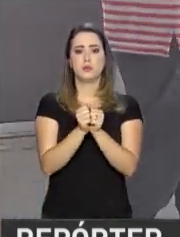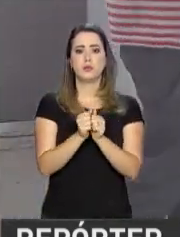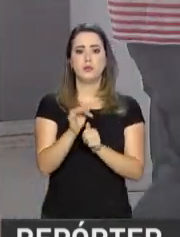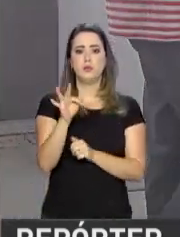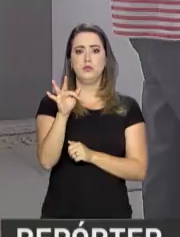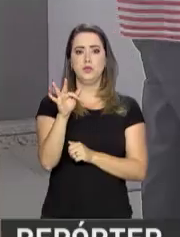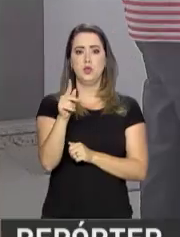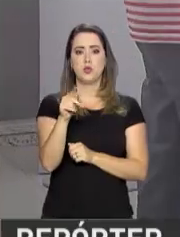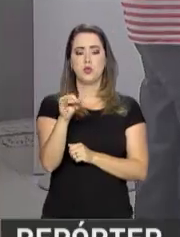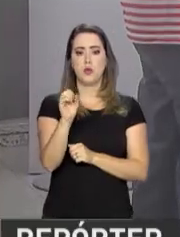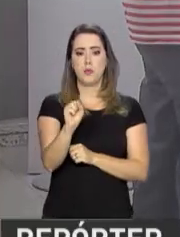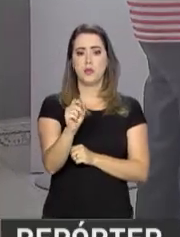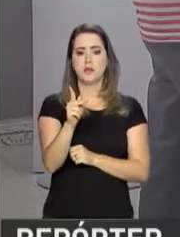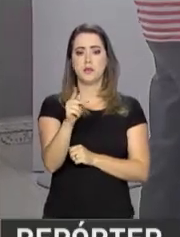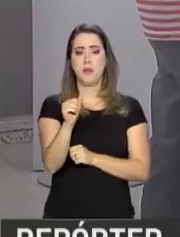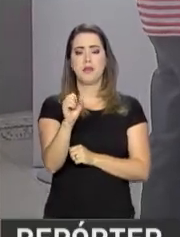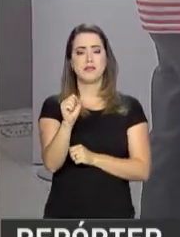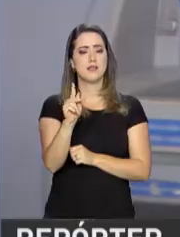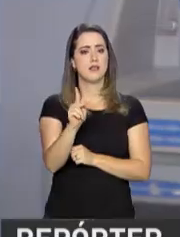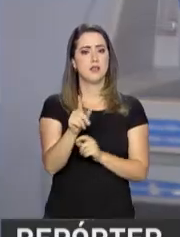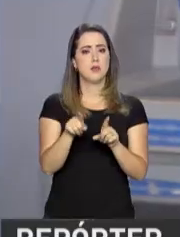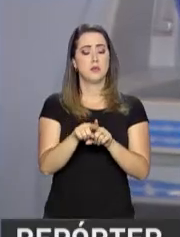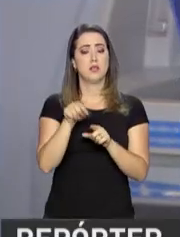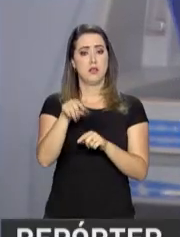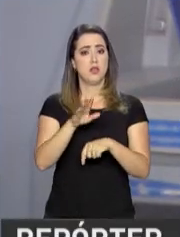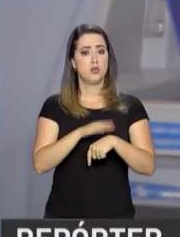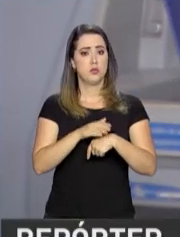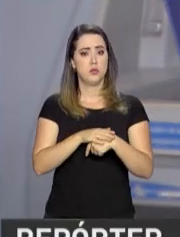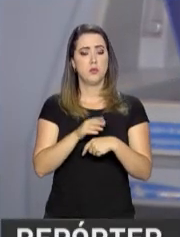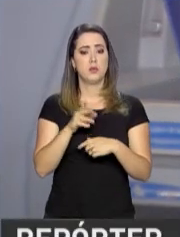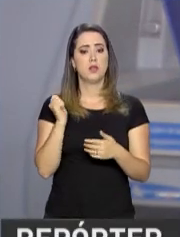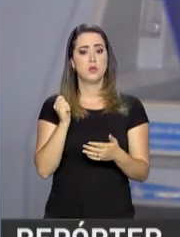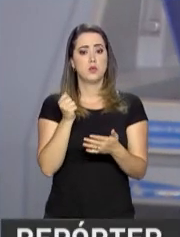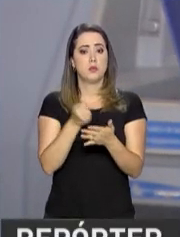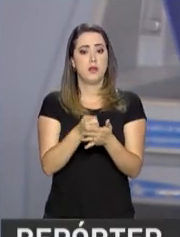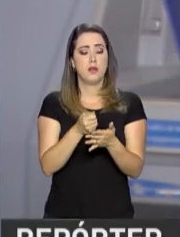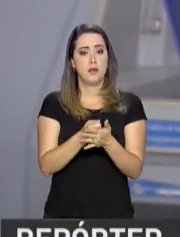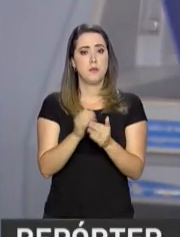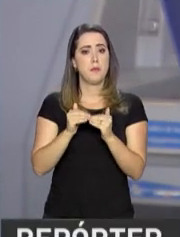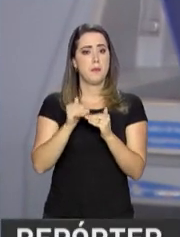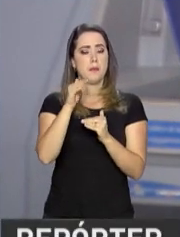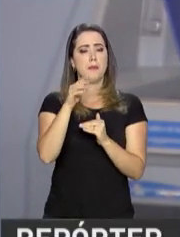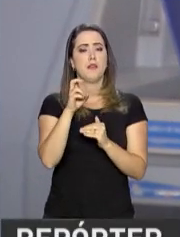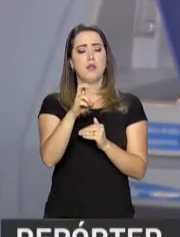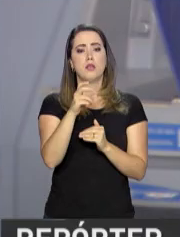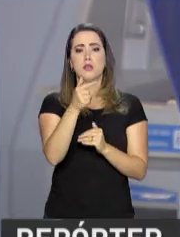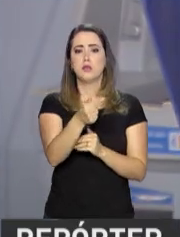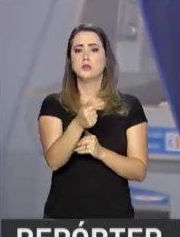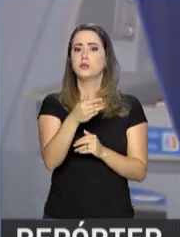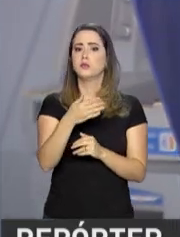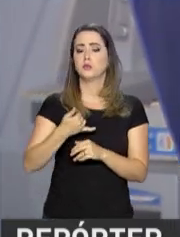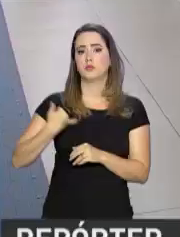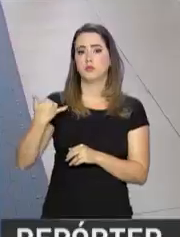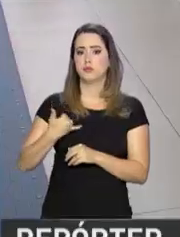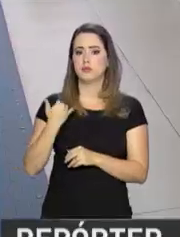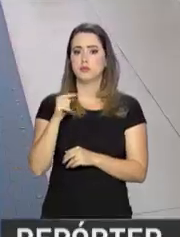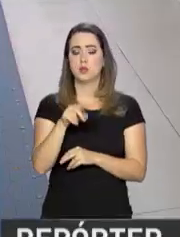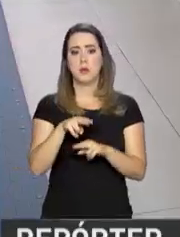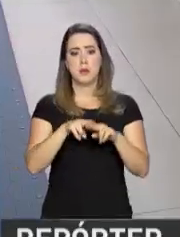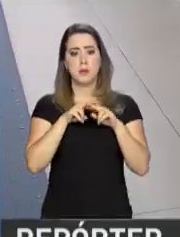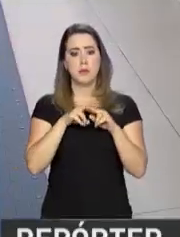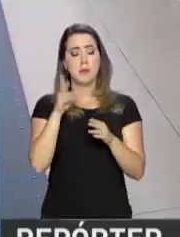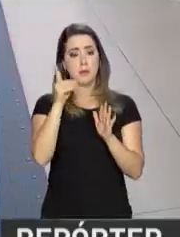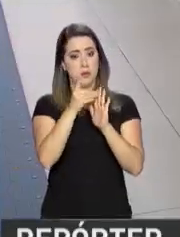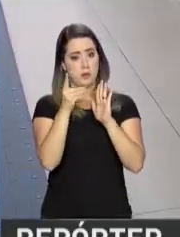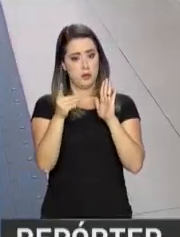ao fundo pis pasep nesta fase os pagamentos serão feitos para quem tem mais de 57 anos por meio de